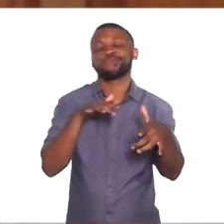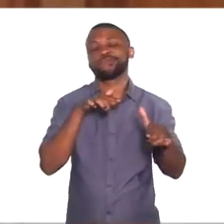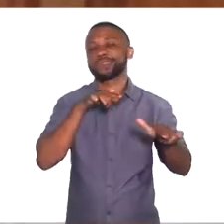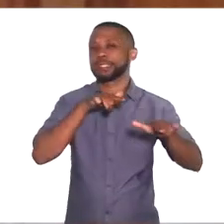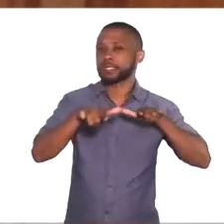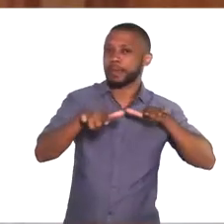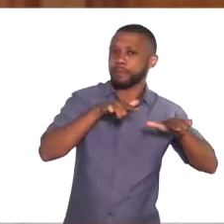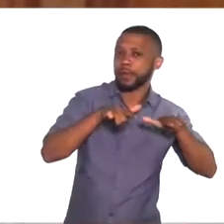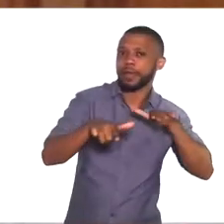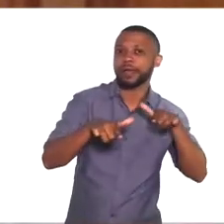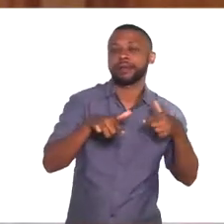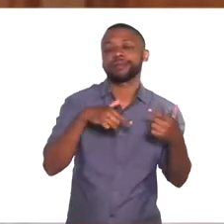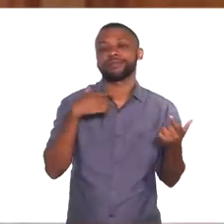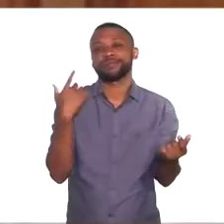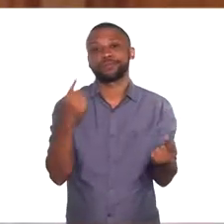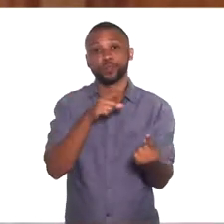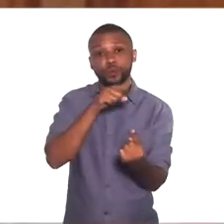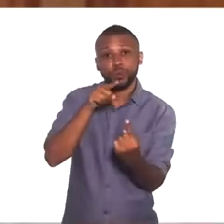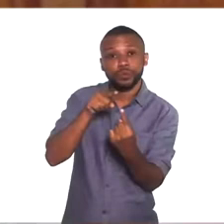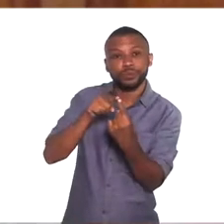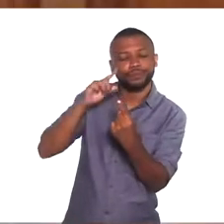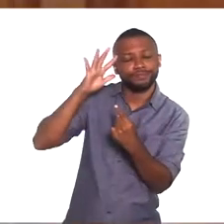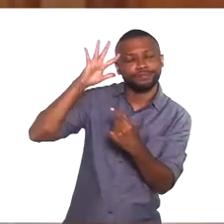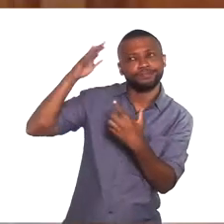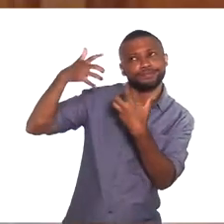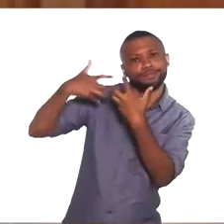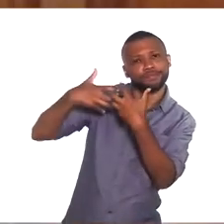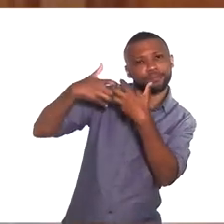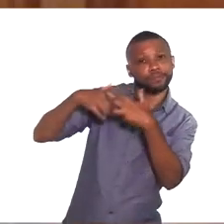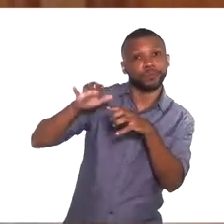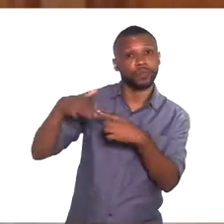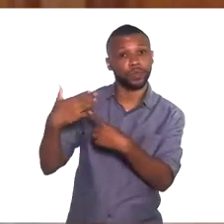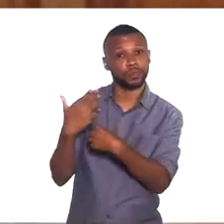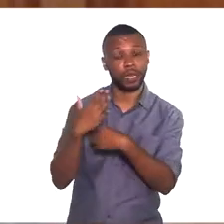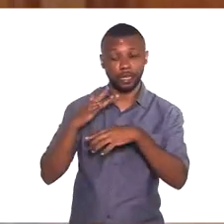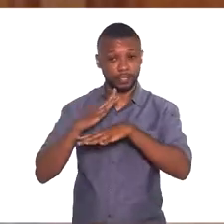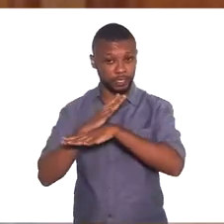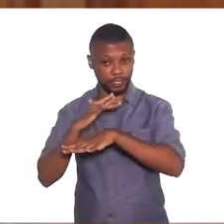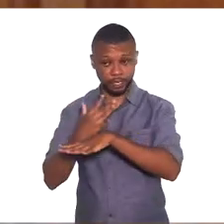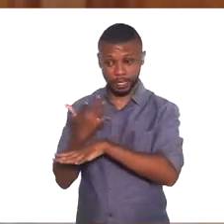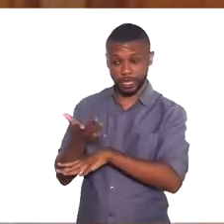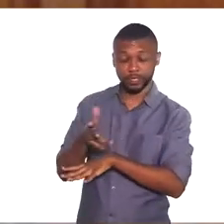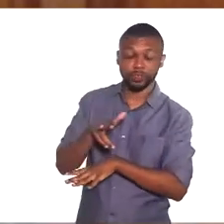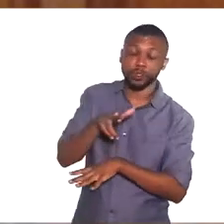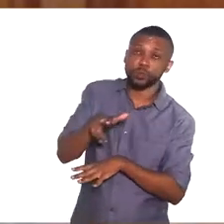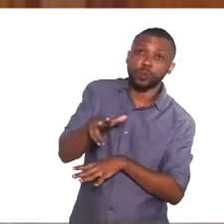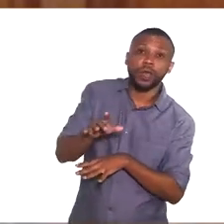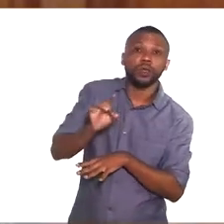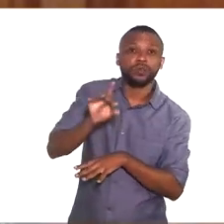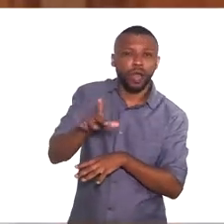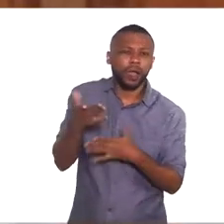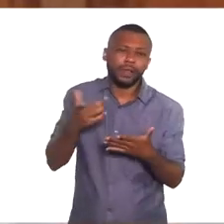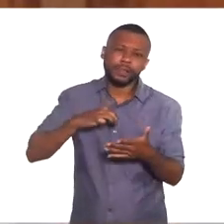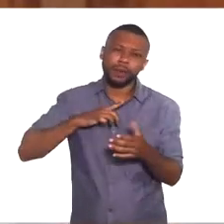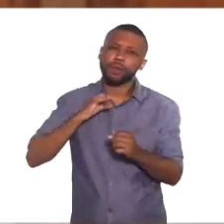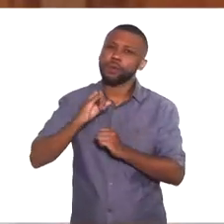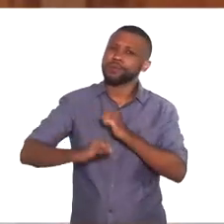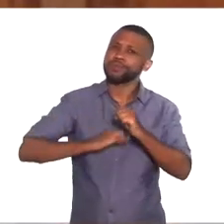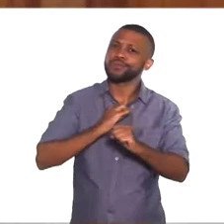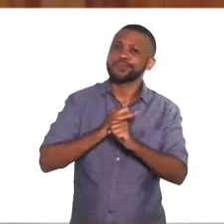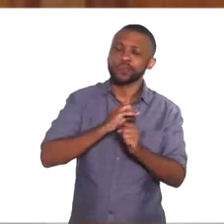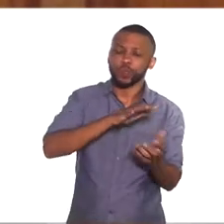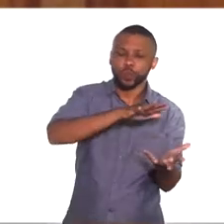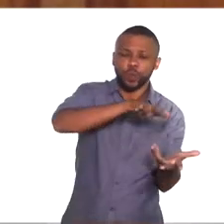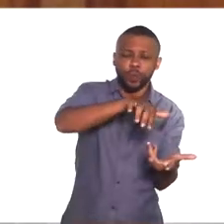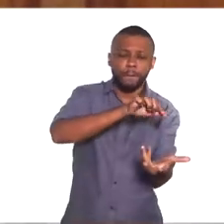serviço de emissão de reflexão e ajudado Essa cidade e não só que agora com a